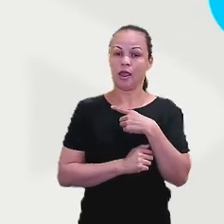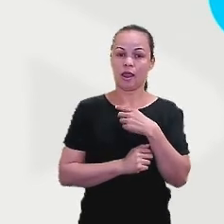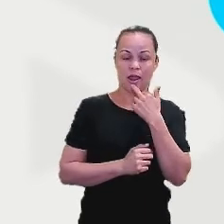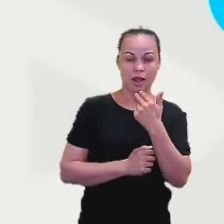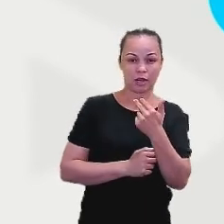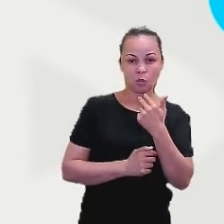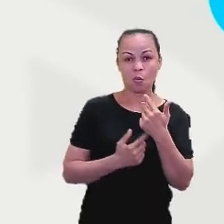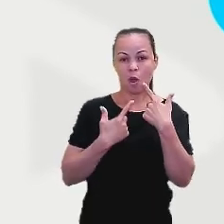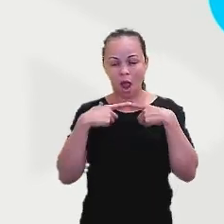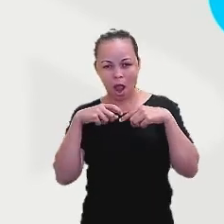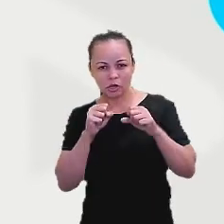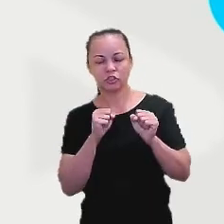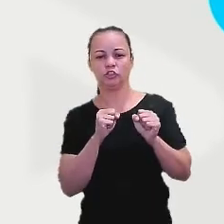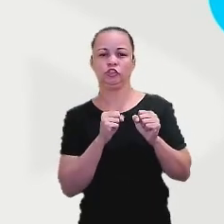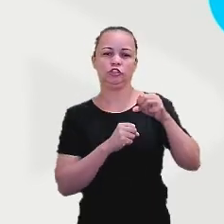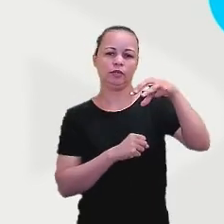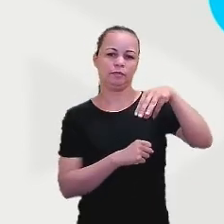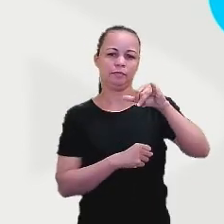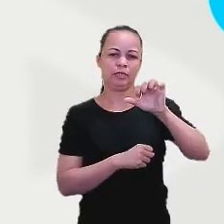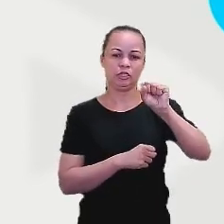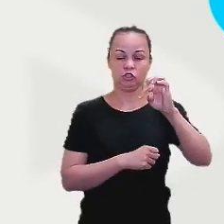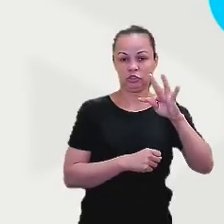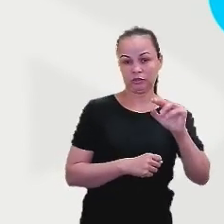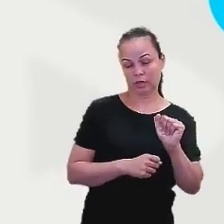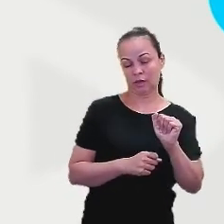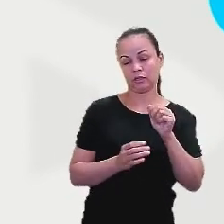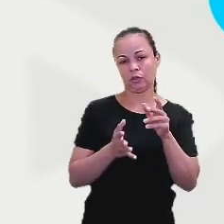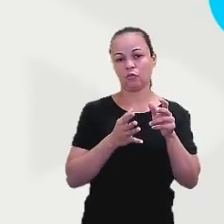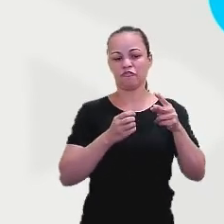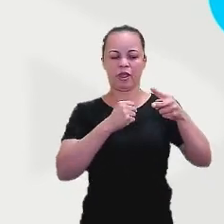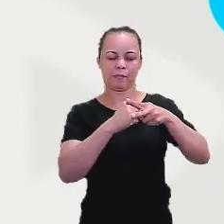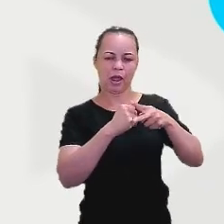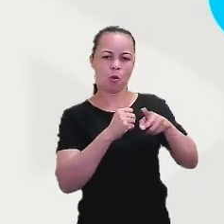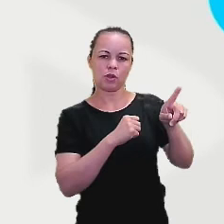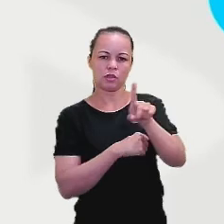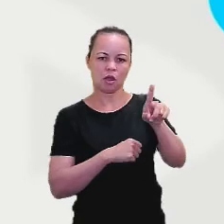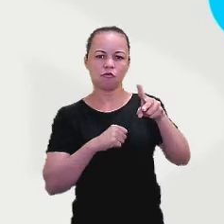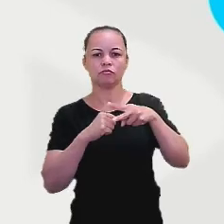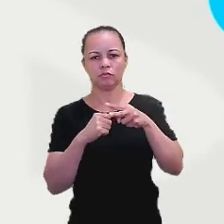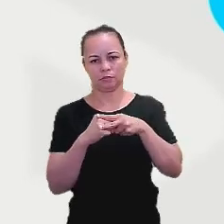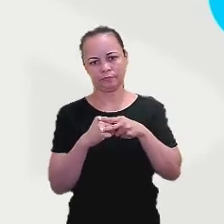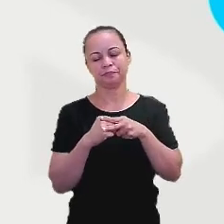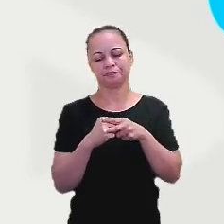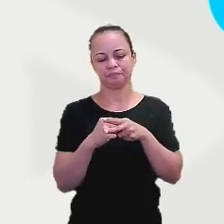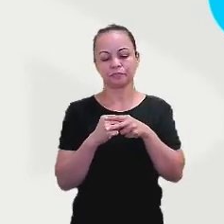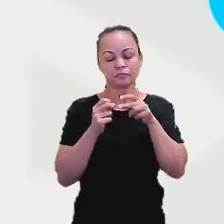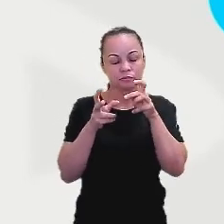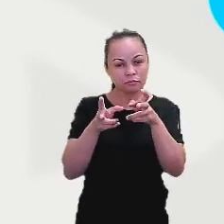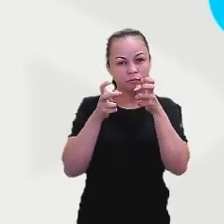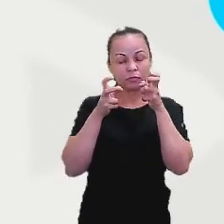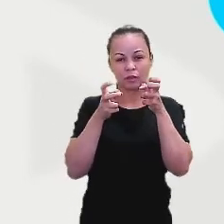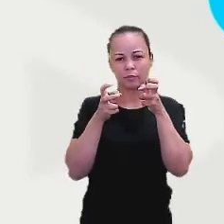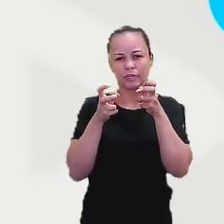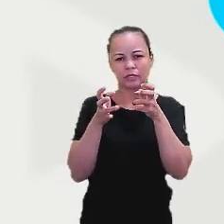linguagem verbal misturada aí com a linguagem não verbal. Então, na tirinha, a gente tem que prestar atenção, não somente nas palavras, mas